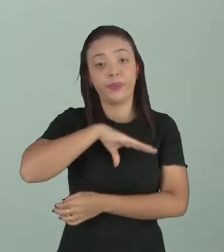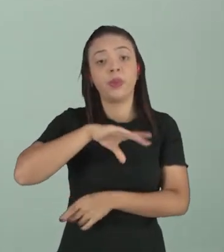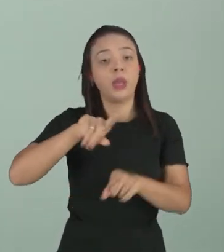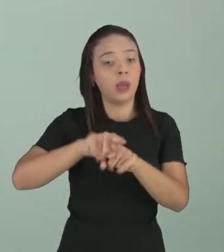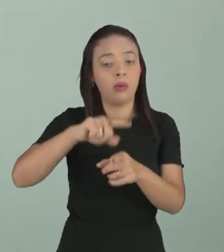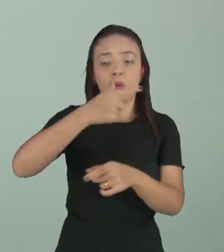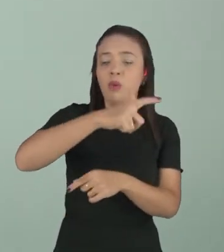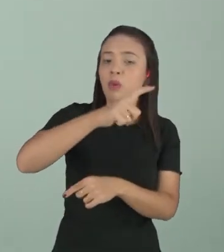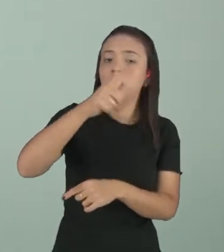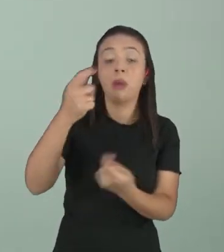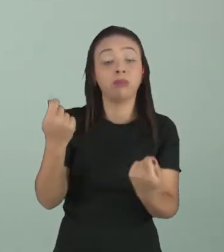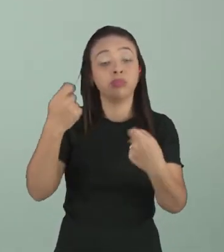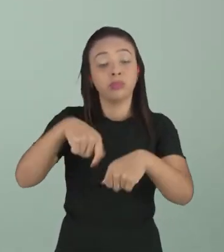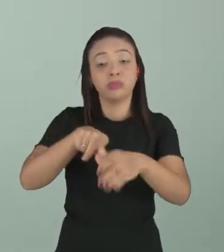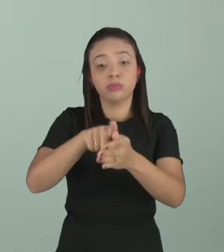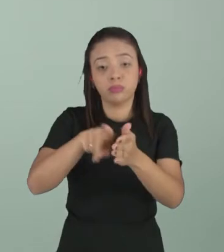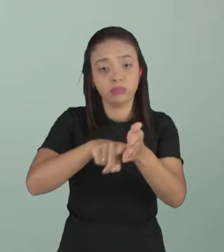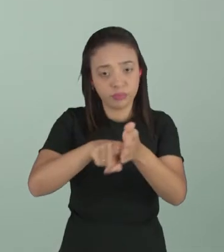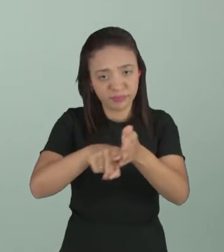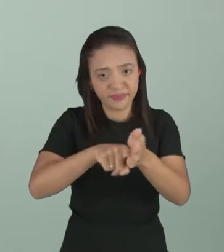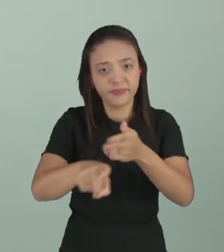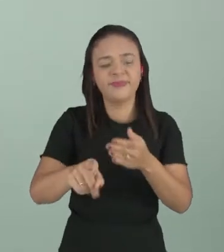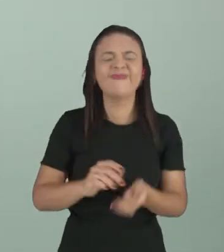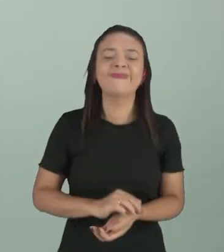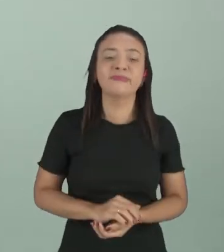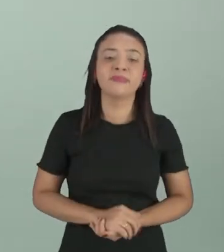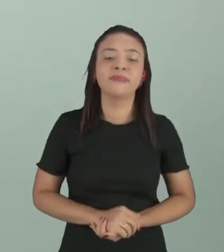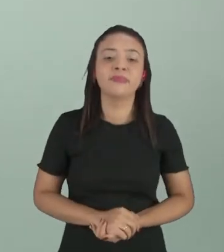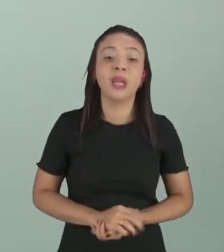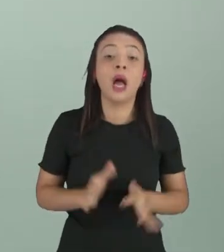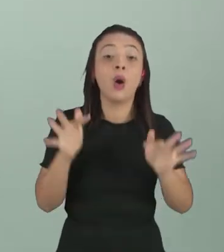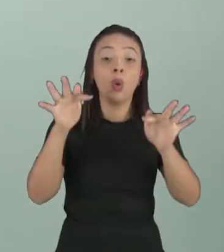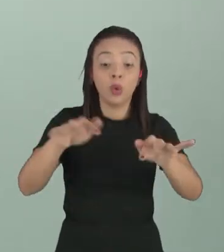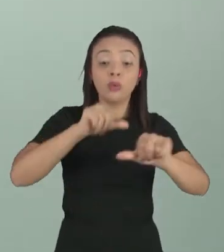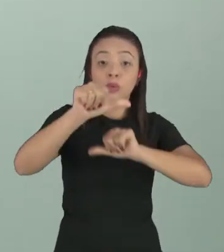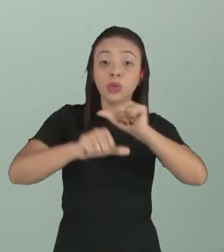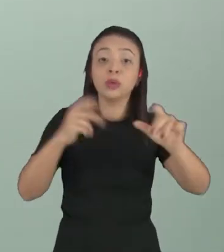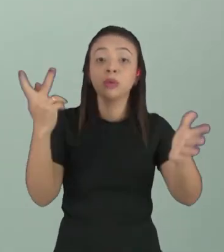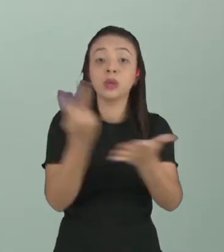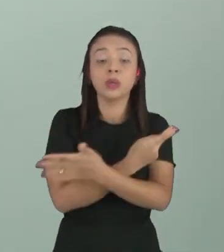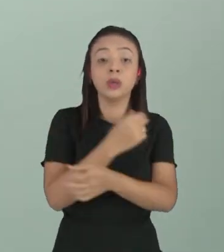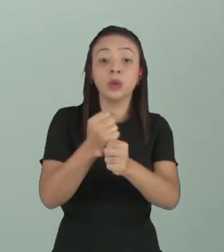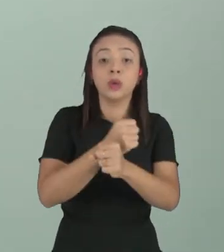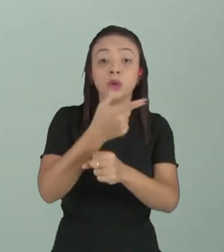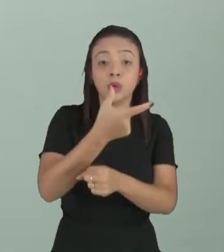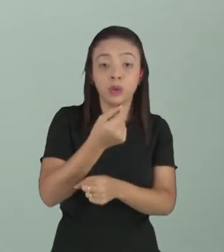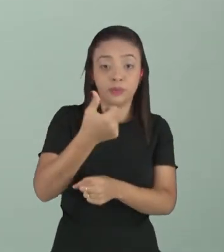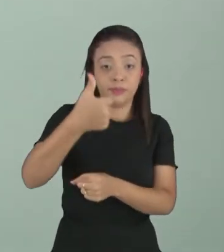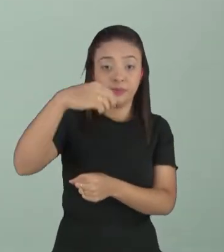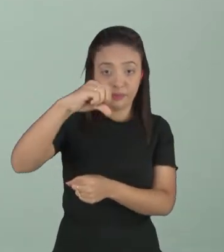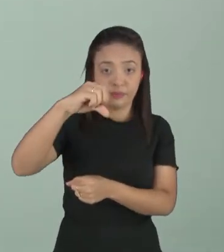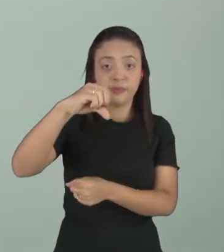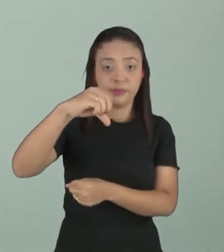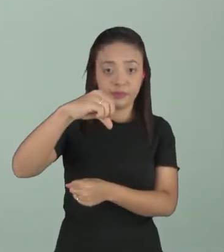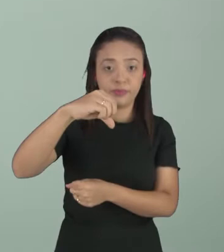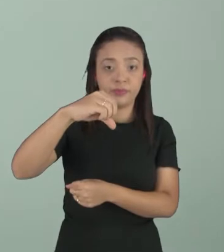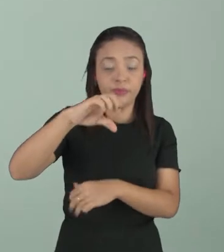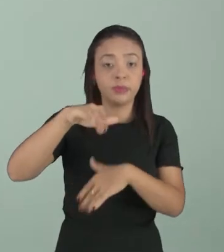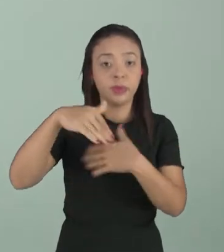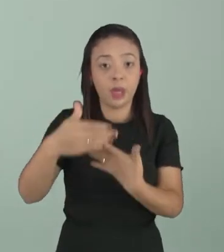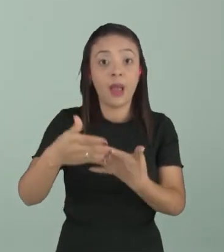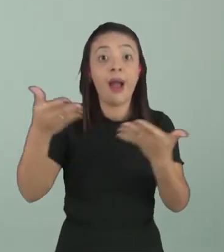coisas que você pode pesquisar, tá bom? Então, a última mudança ocorreu em 2019, desde então,